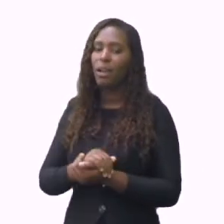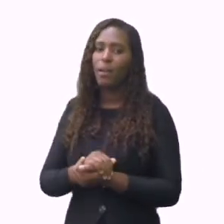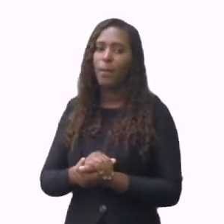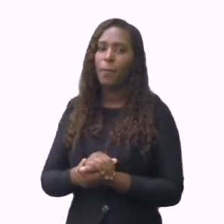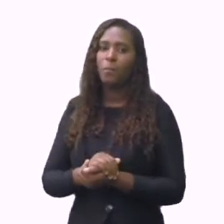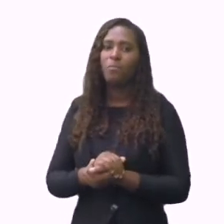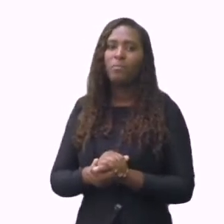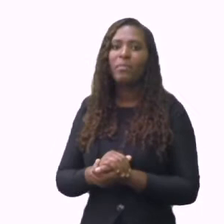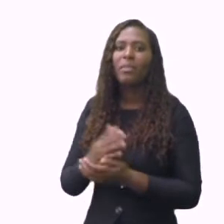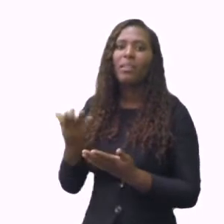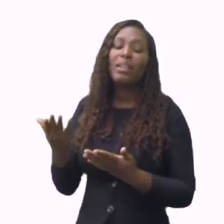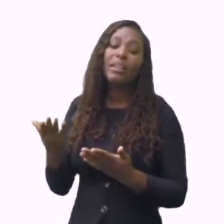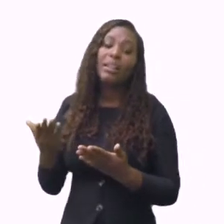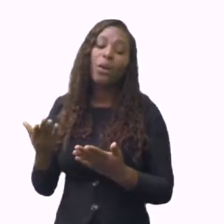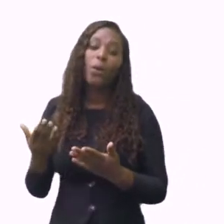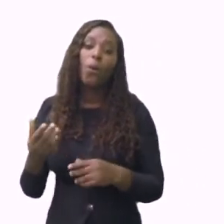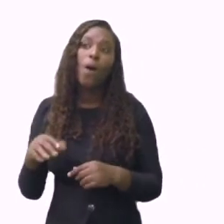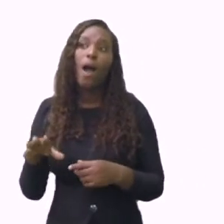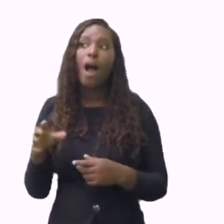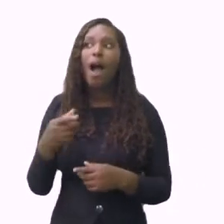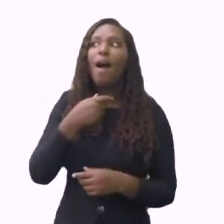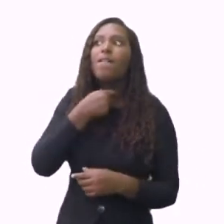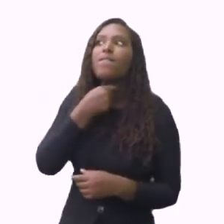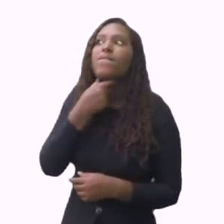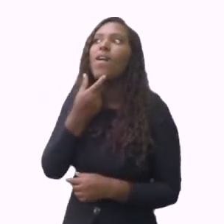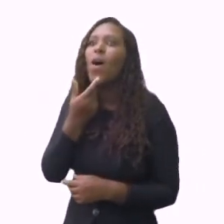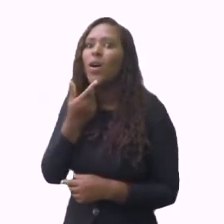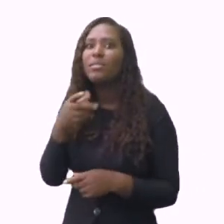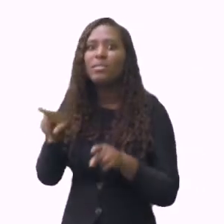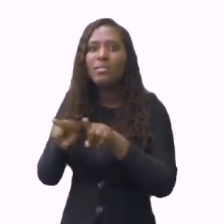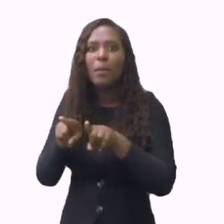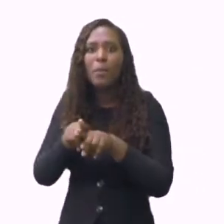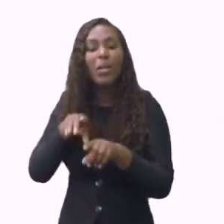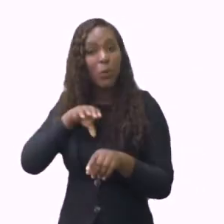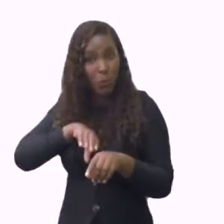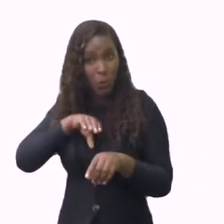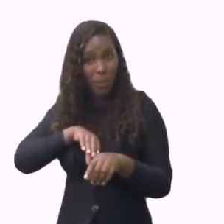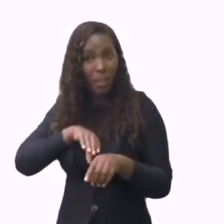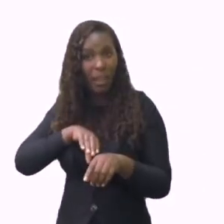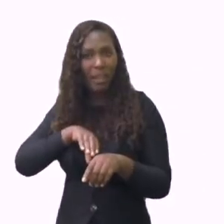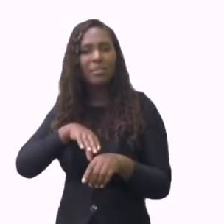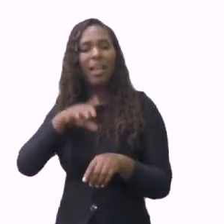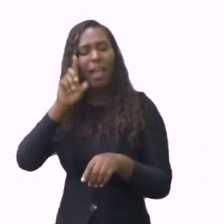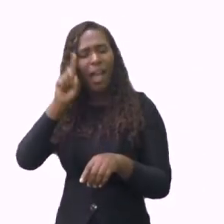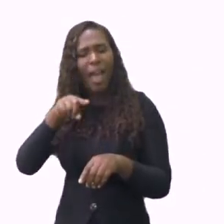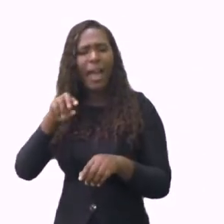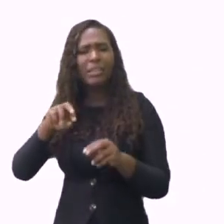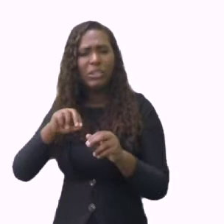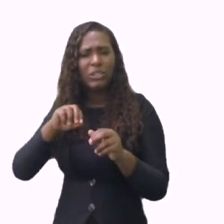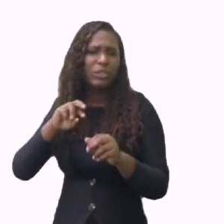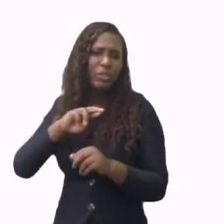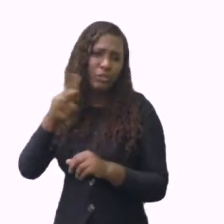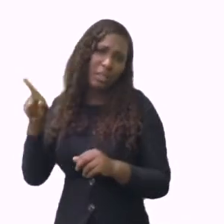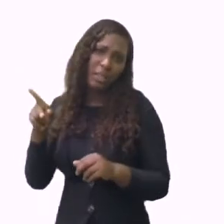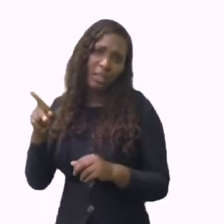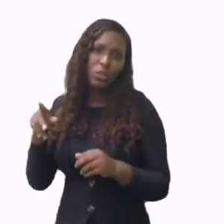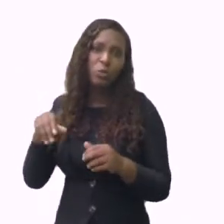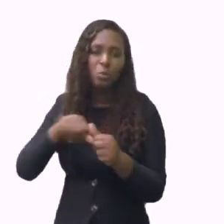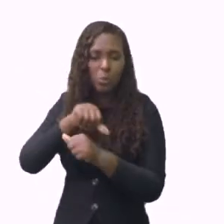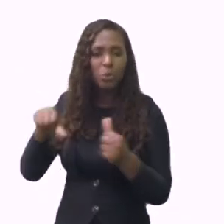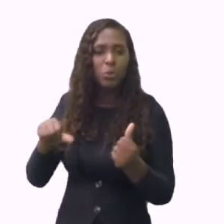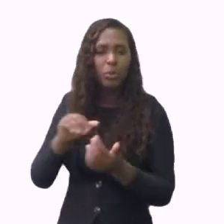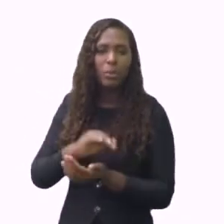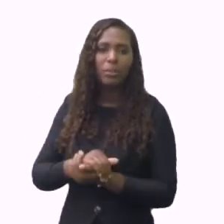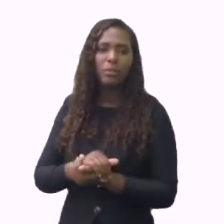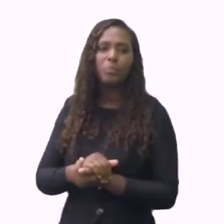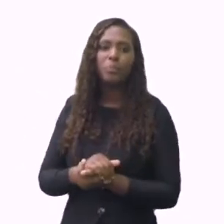diferentes? Então, a entonação da voz é diferente. Vamos então ao seguinte, observando as frases abaixo. Há quanto tempo não nos vemos? Olha